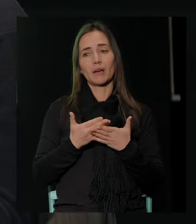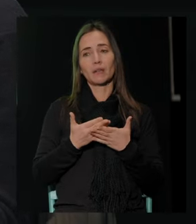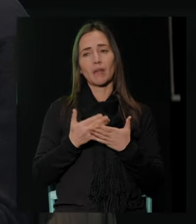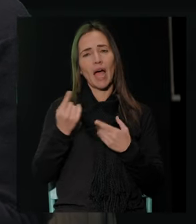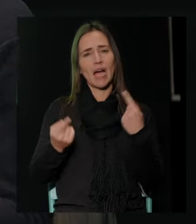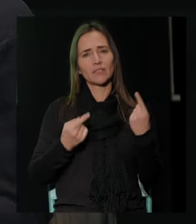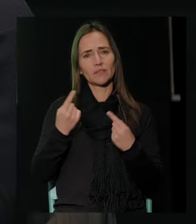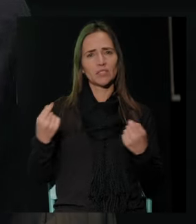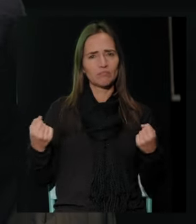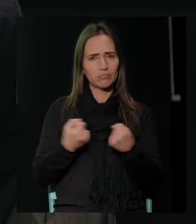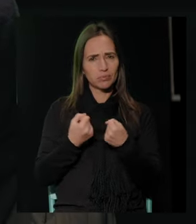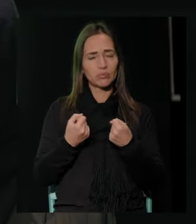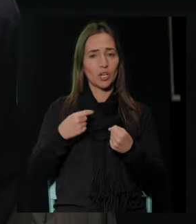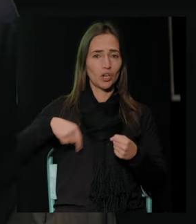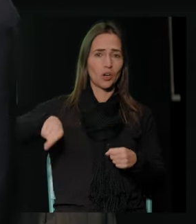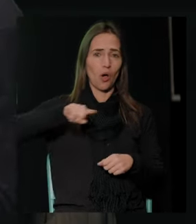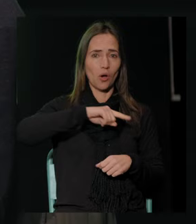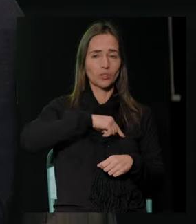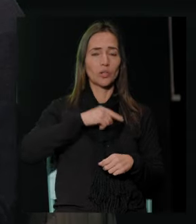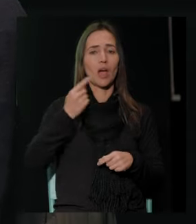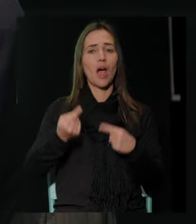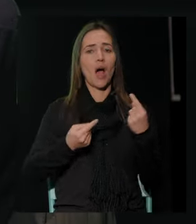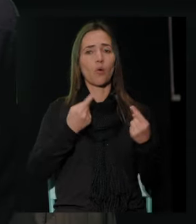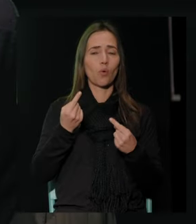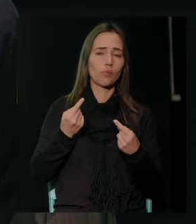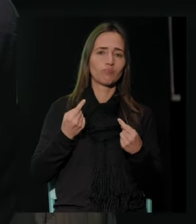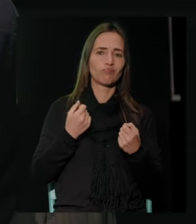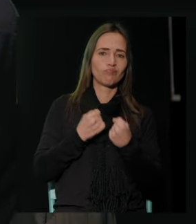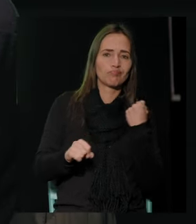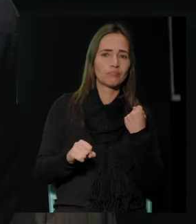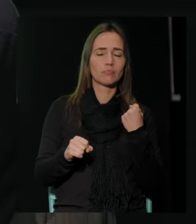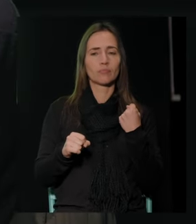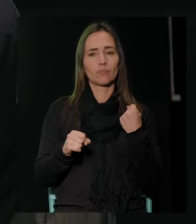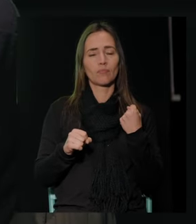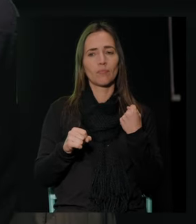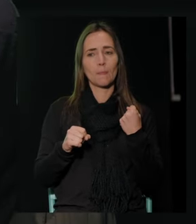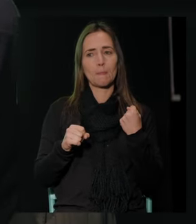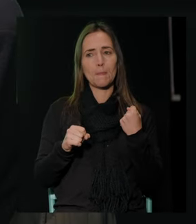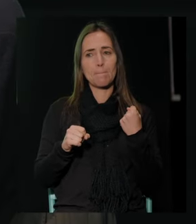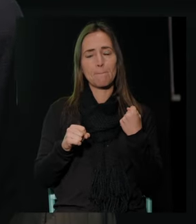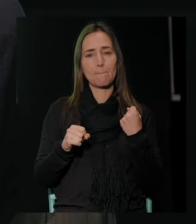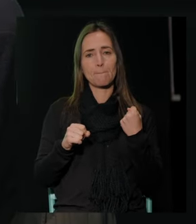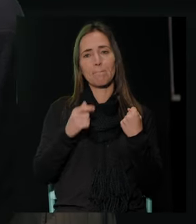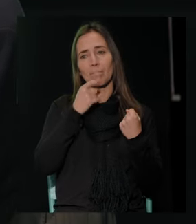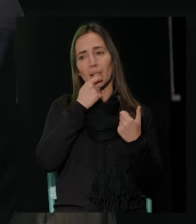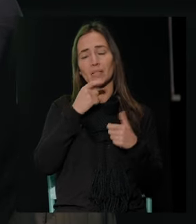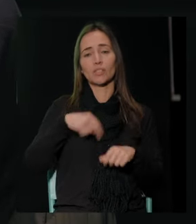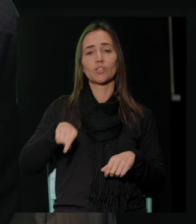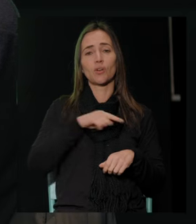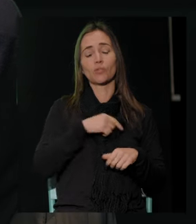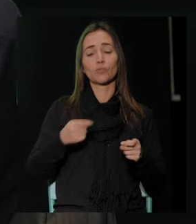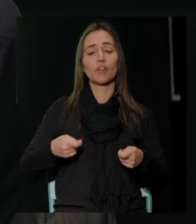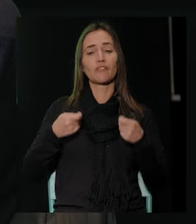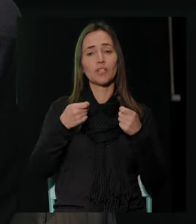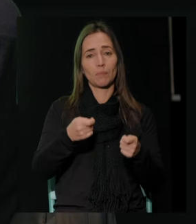o que vai criando às vezes algumas clivagens entre nós e algum desacerto relativamente ao nosso investimento naquilo que deve ser